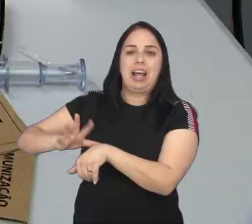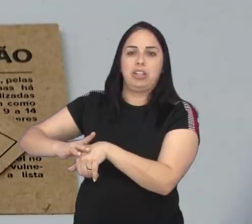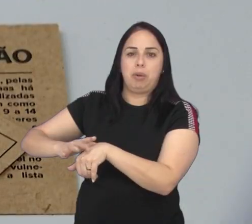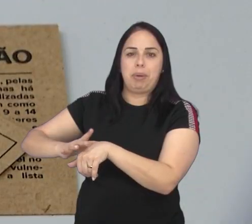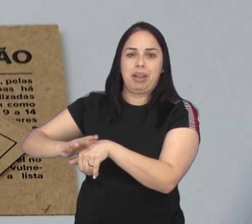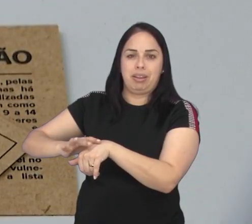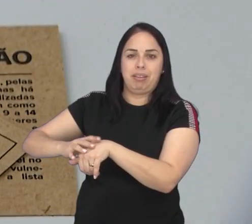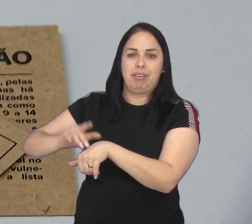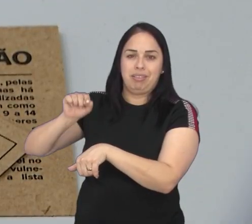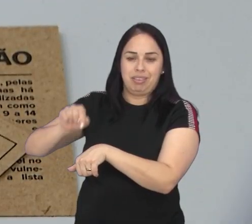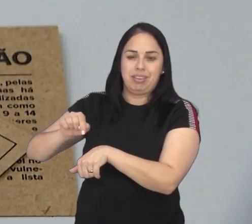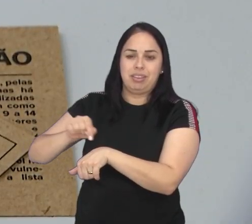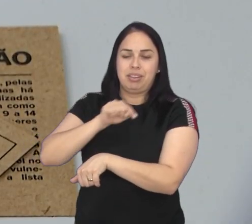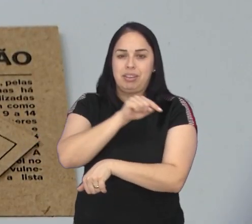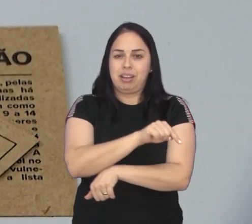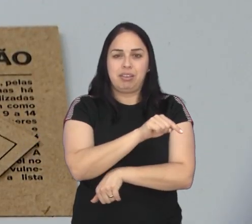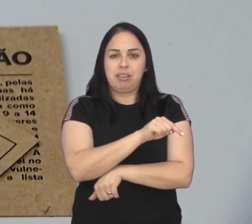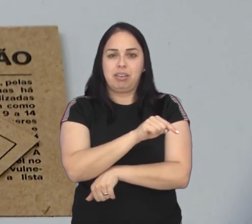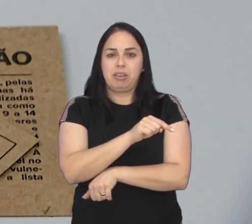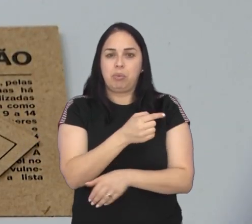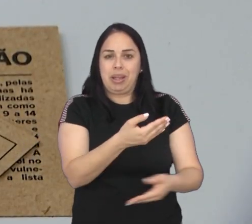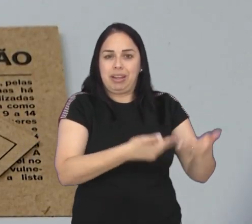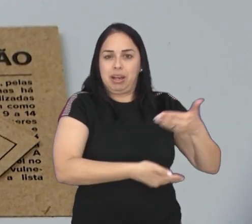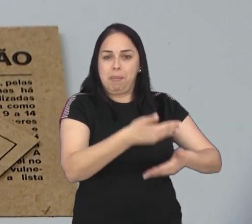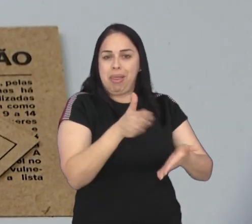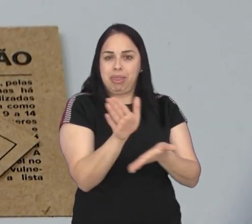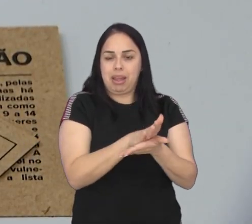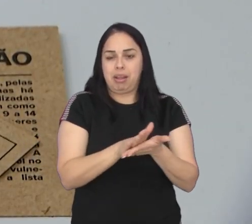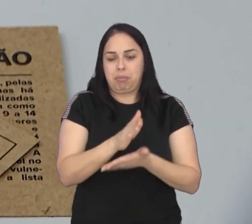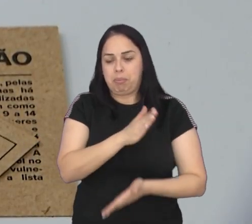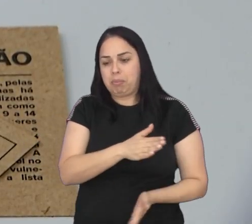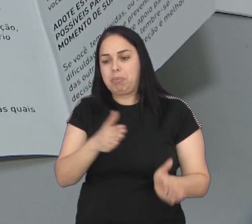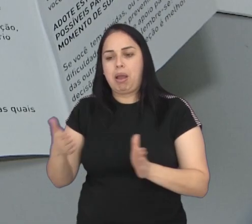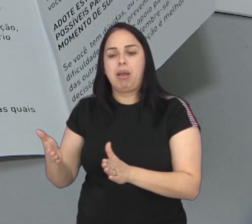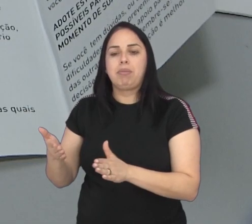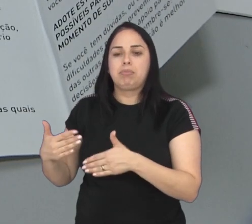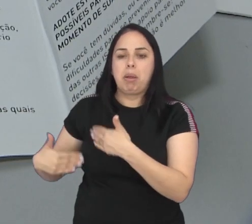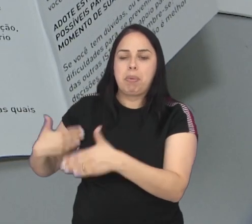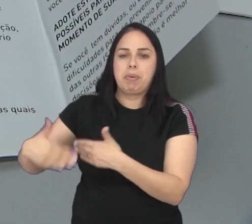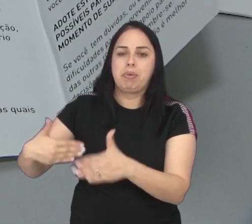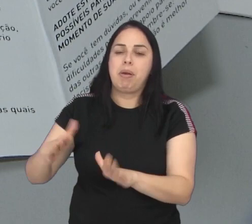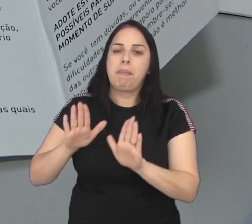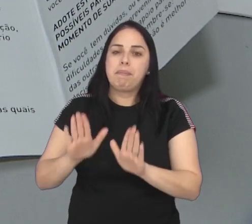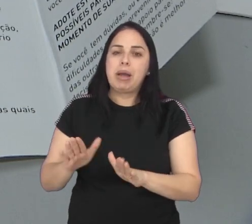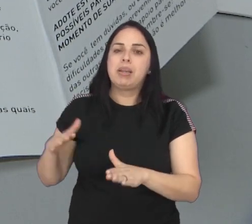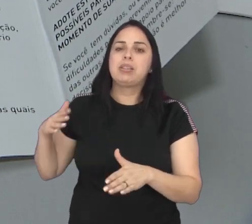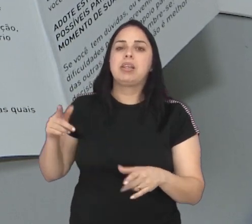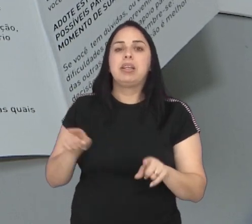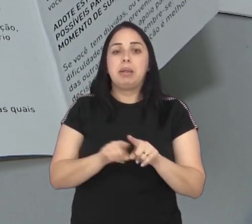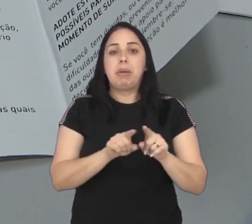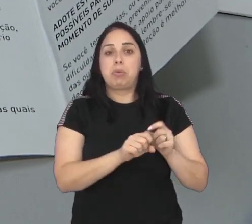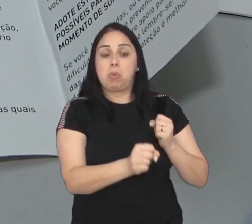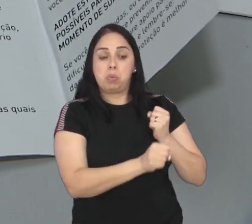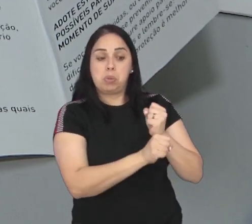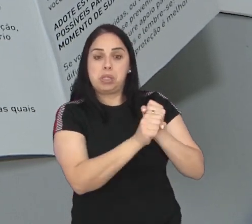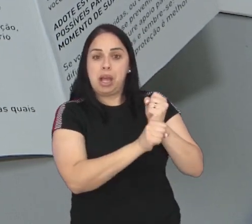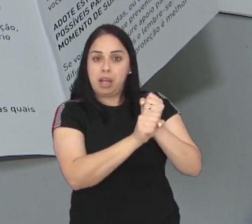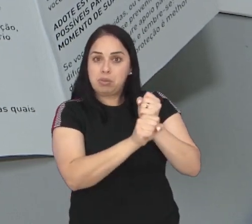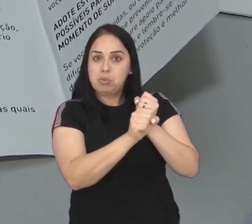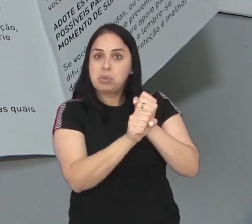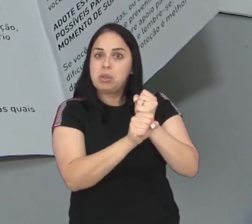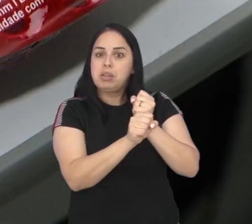AIDS, que é a síndrome adquirida quando o HIV não é tratado. Com o tempo, as formas de prevenção